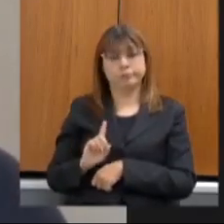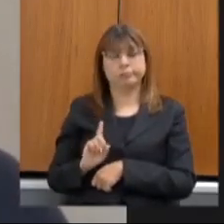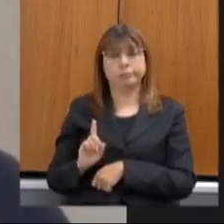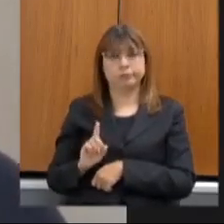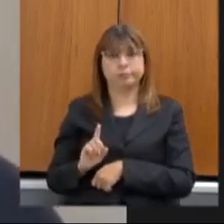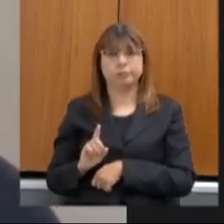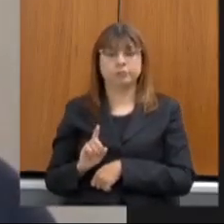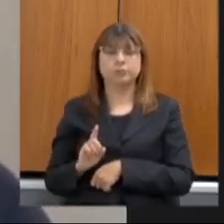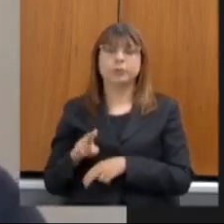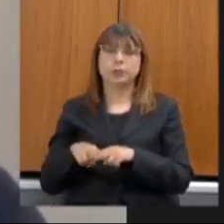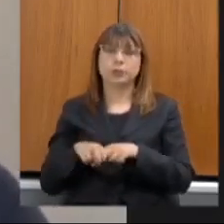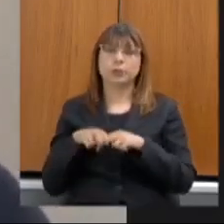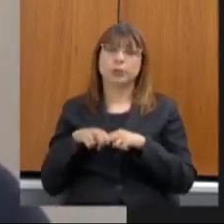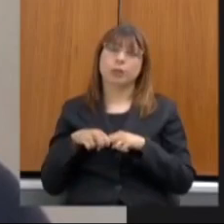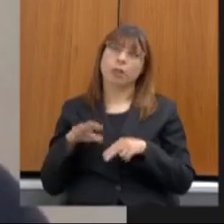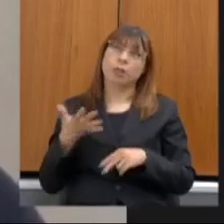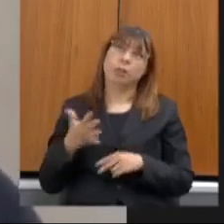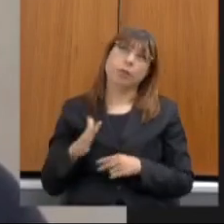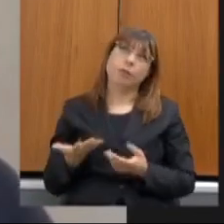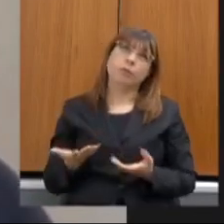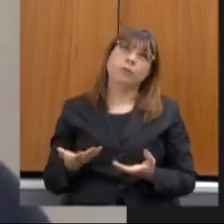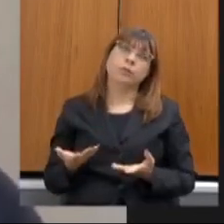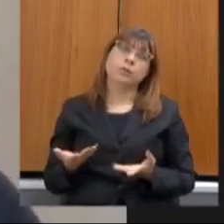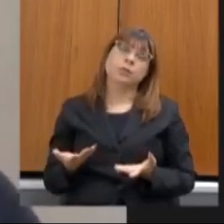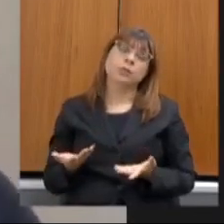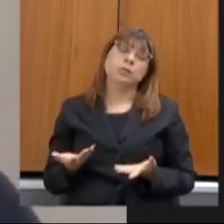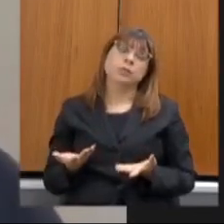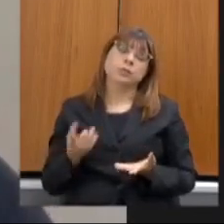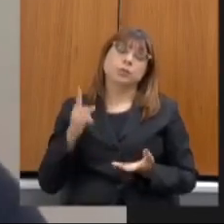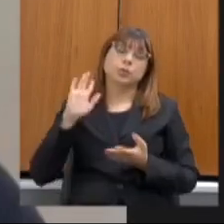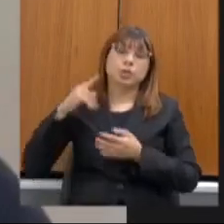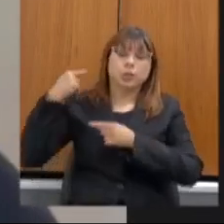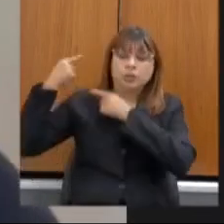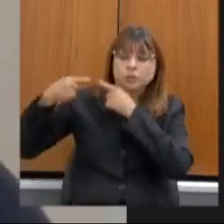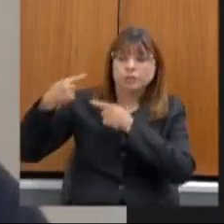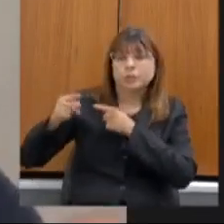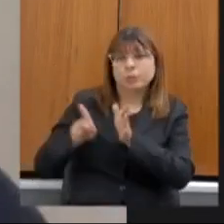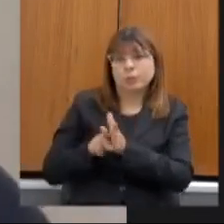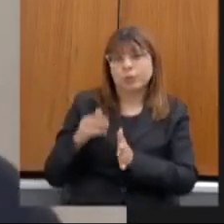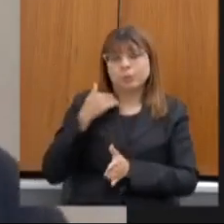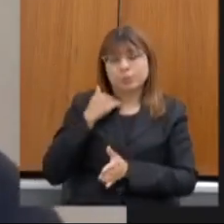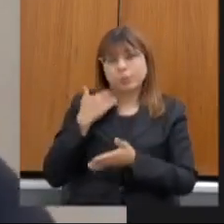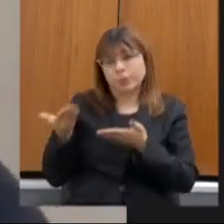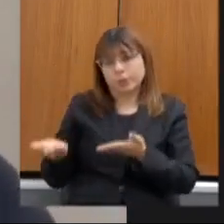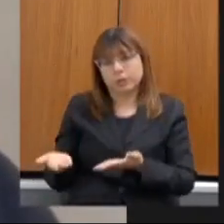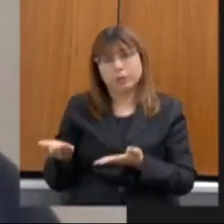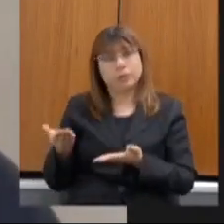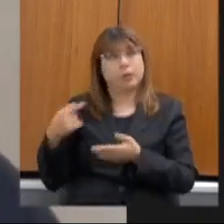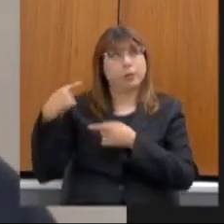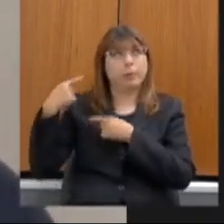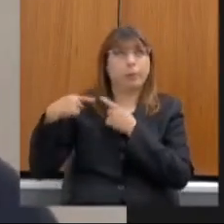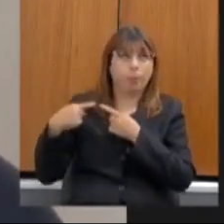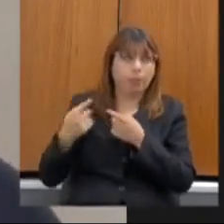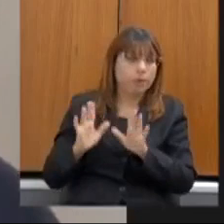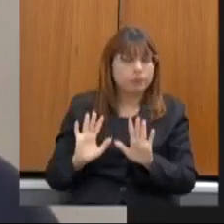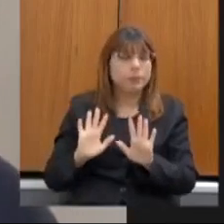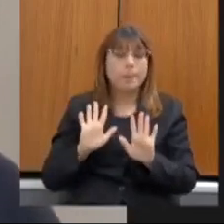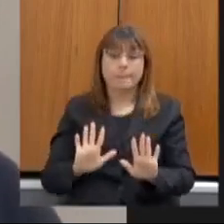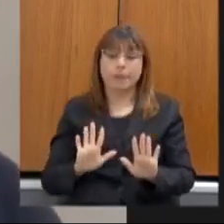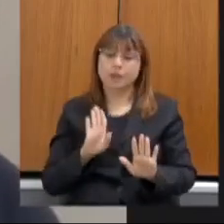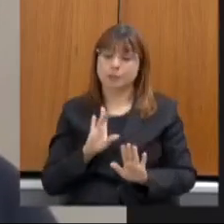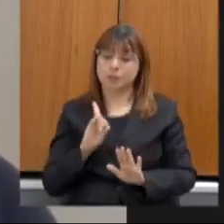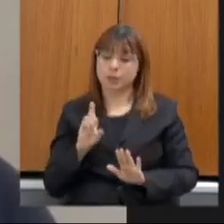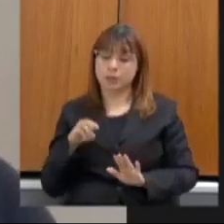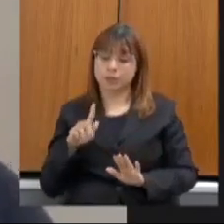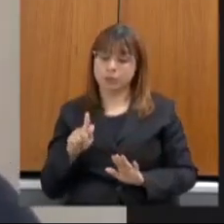intocável de desmontar começar a tradição do banco e não sei o quê não sei o quê não sei o quê mas E aí